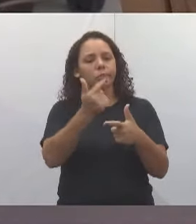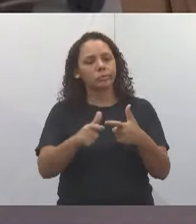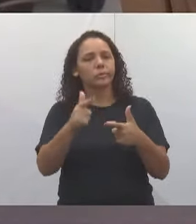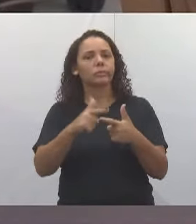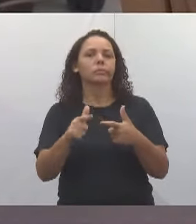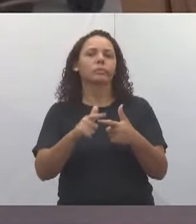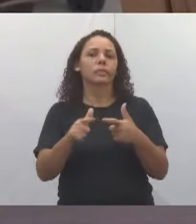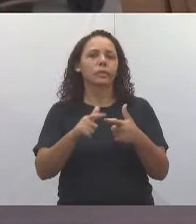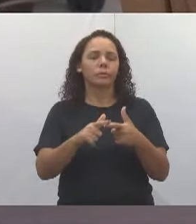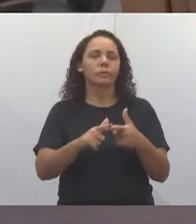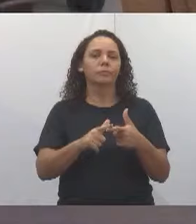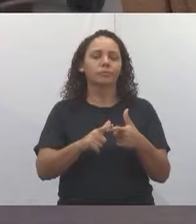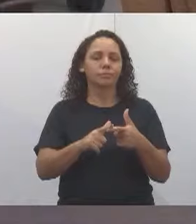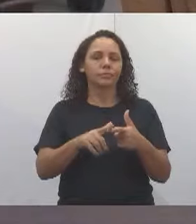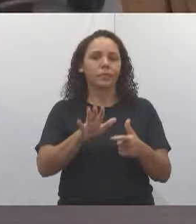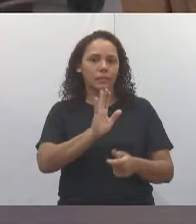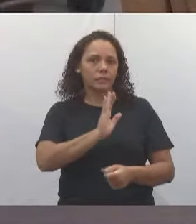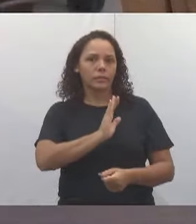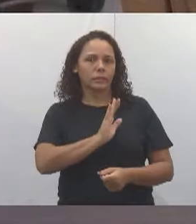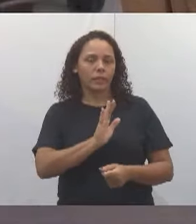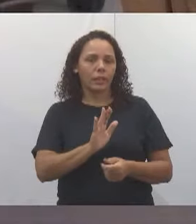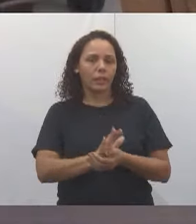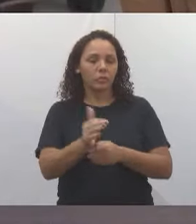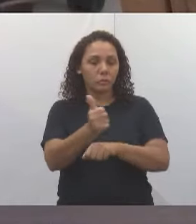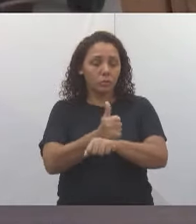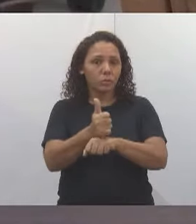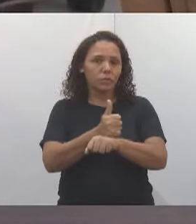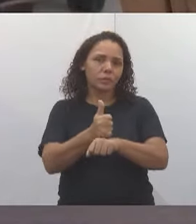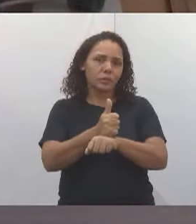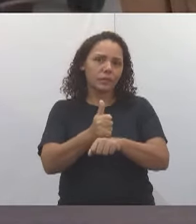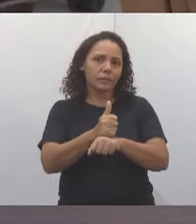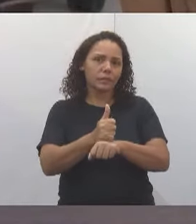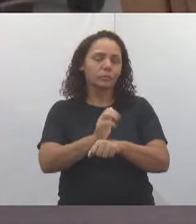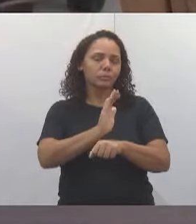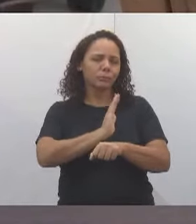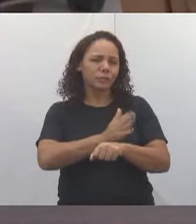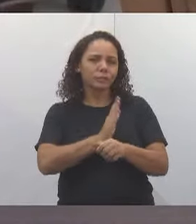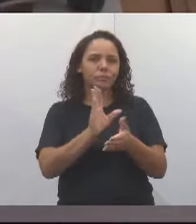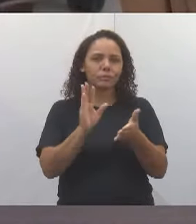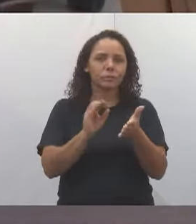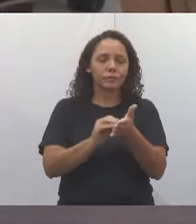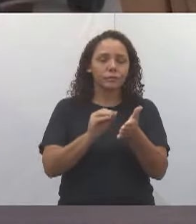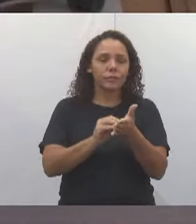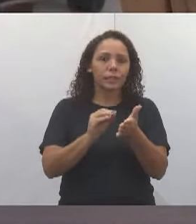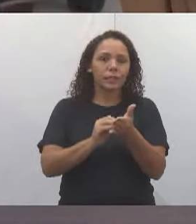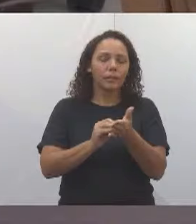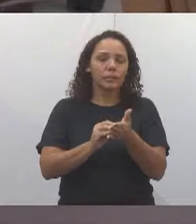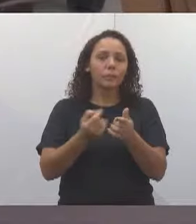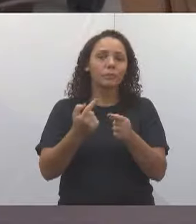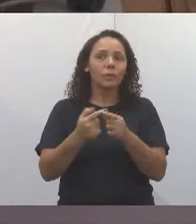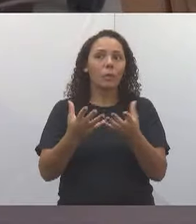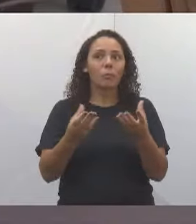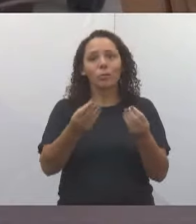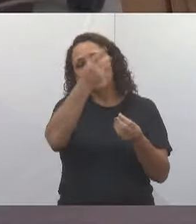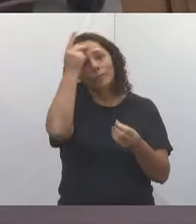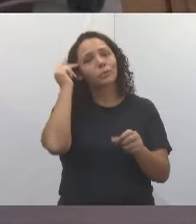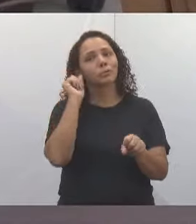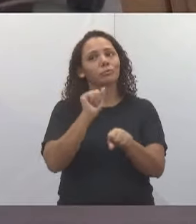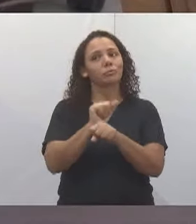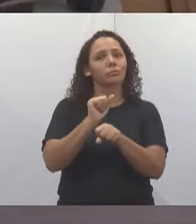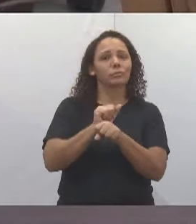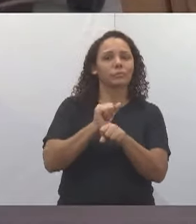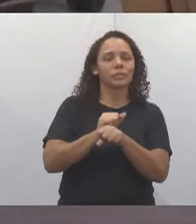no pico da falta de atendimento pela demanda muito alta, né? Então, a gente